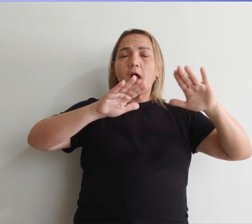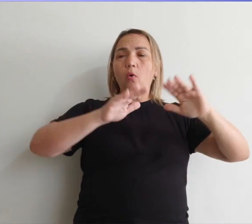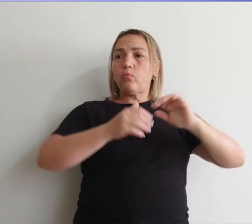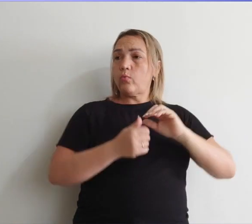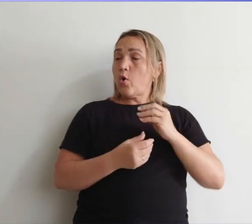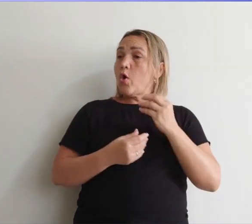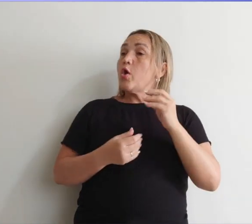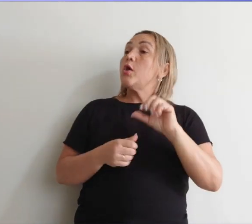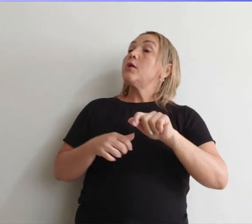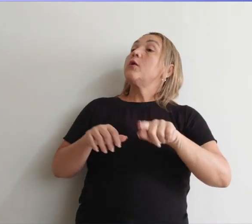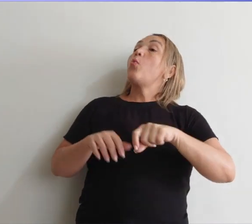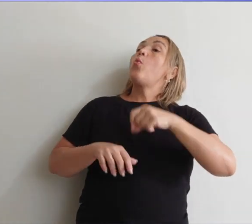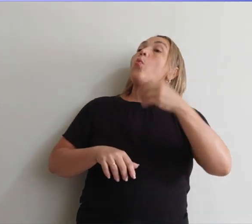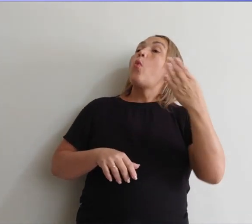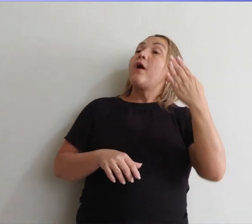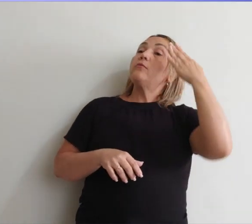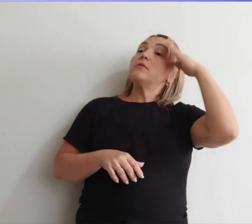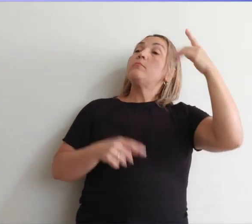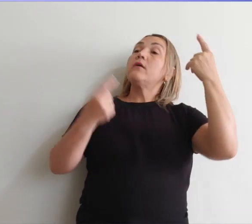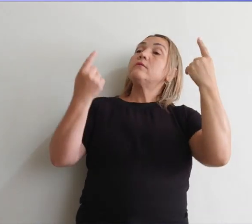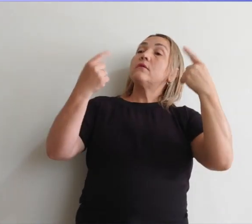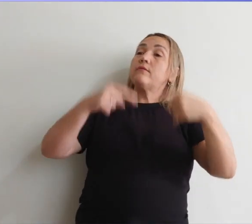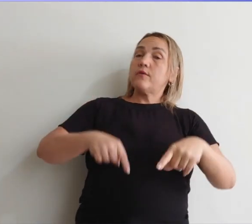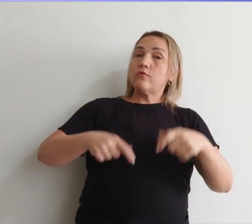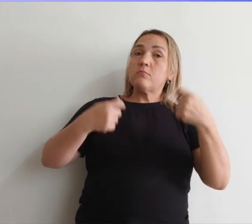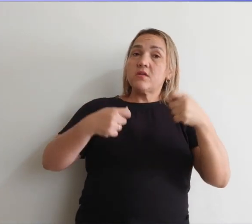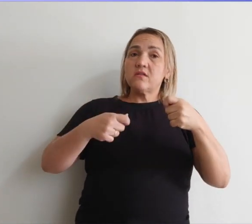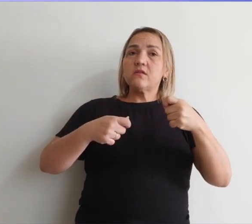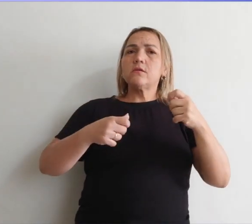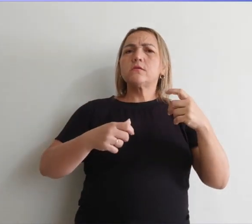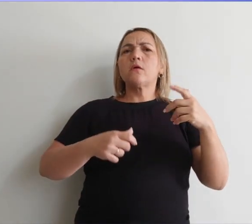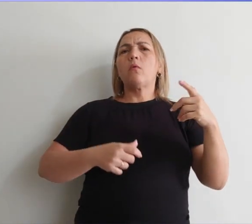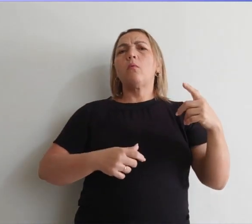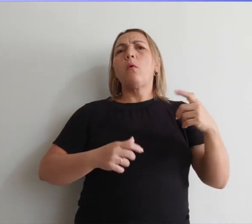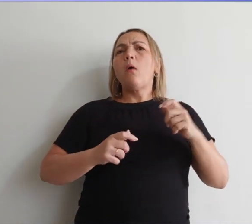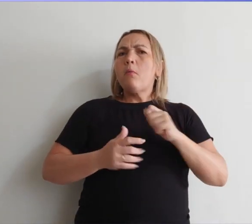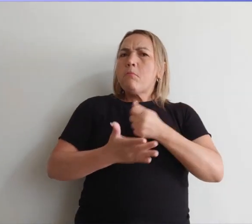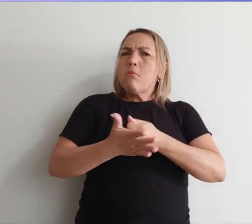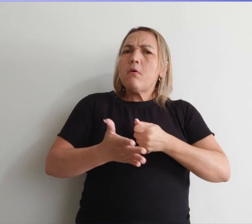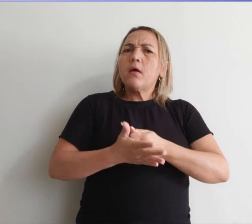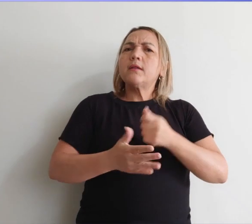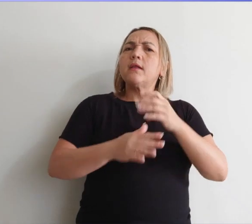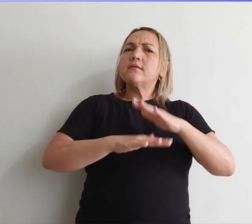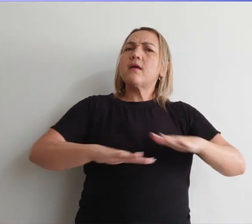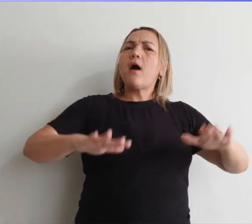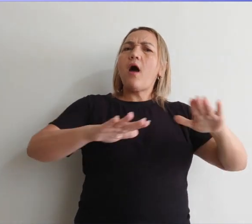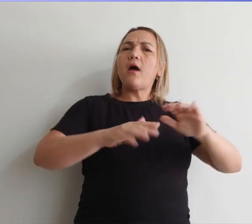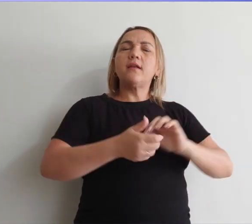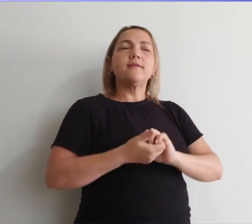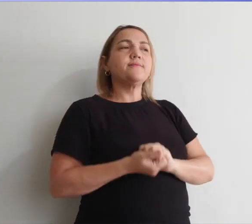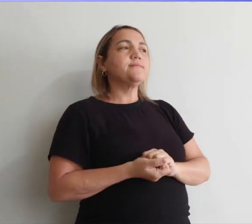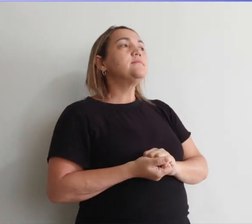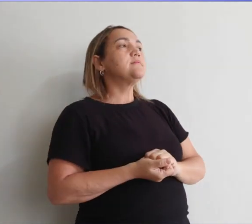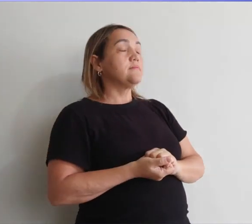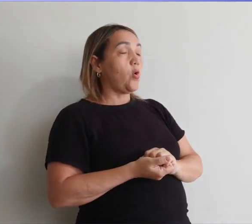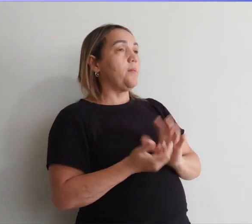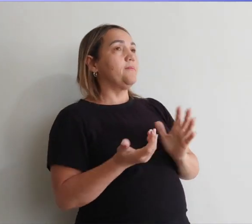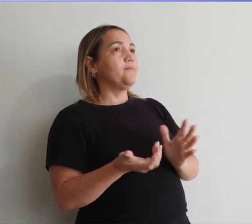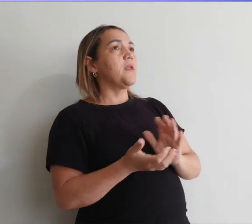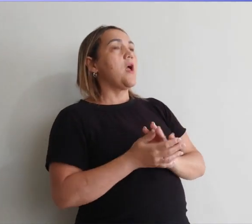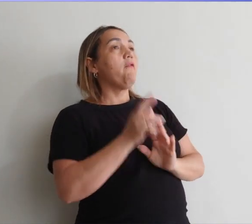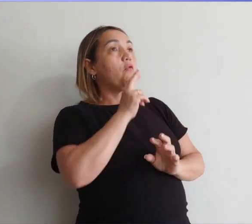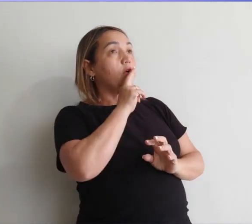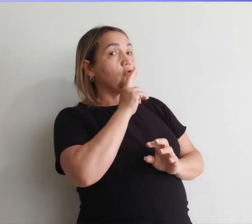né? E quais seriam os principais desafios que precisam ser enfrentados para o avanço dessa área? Tá.